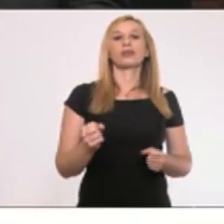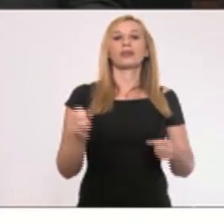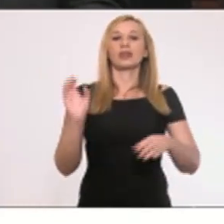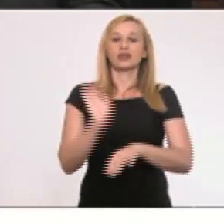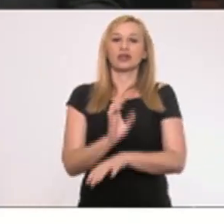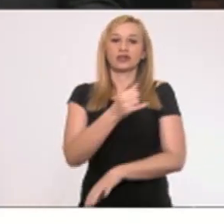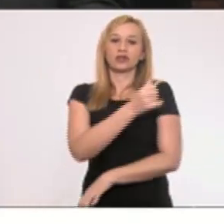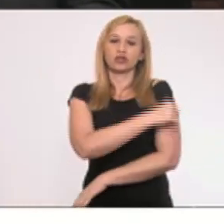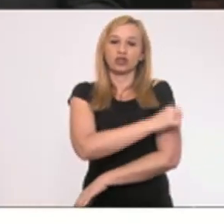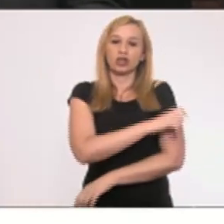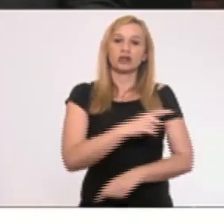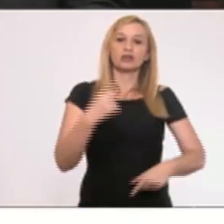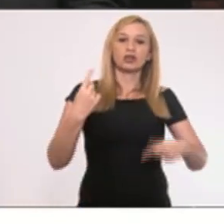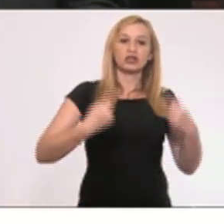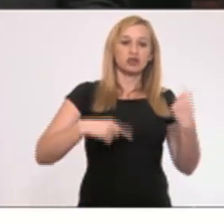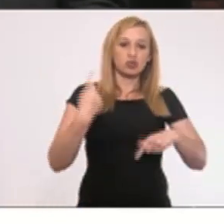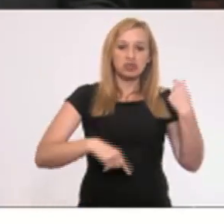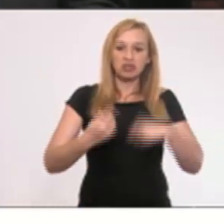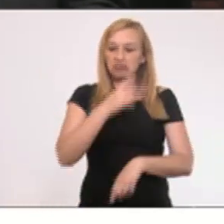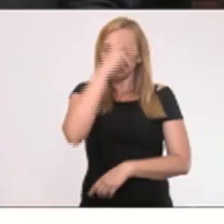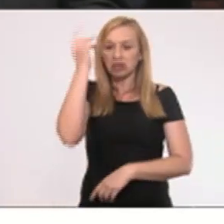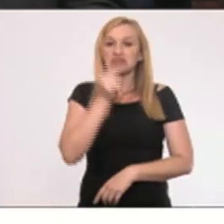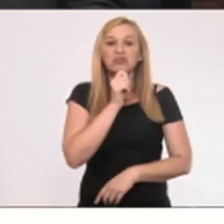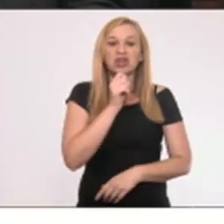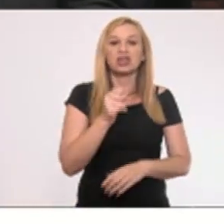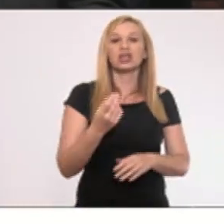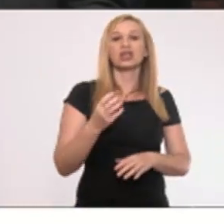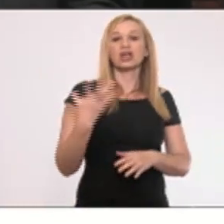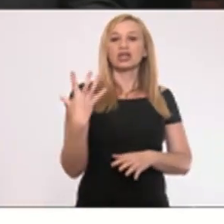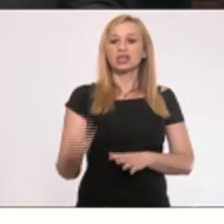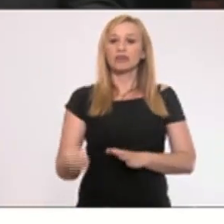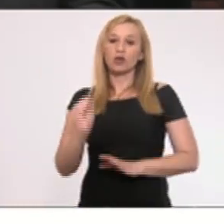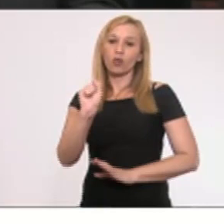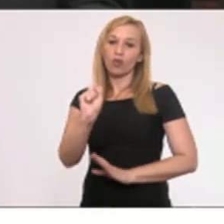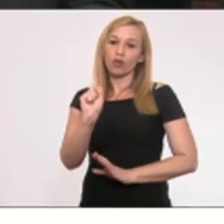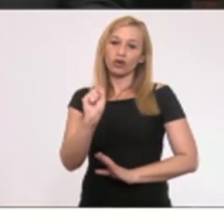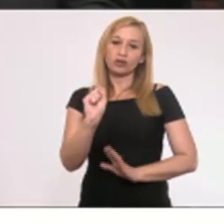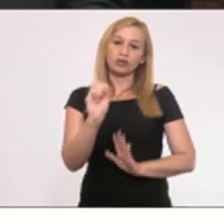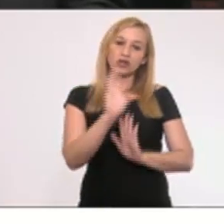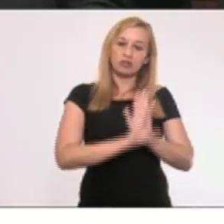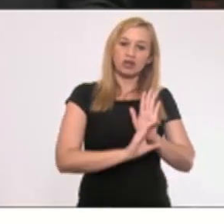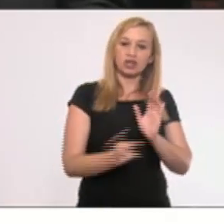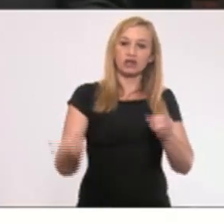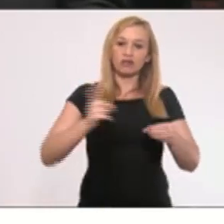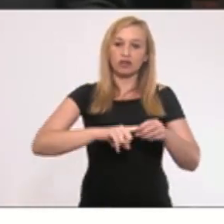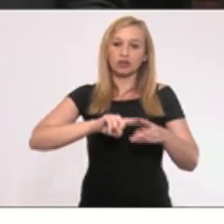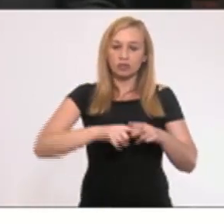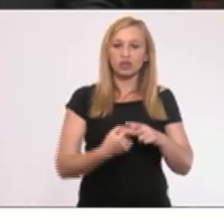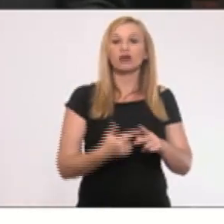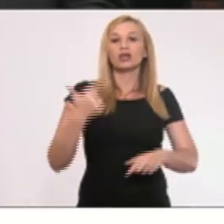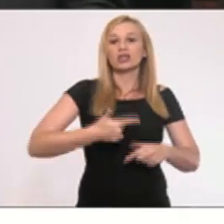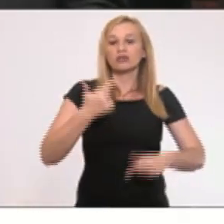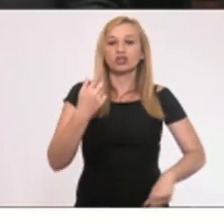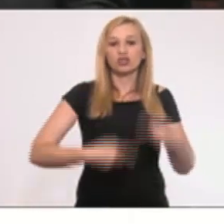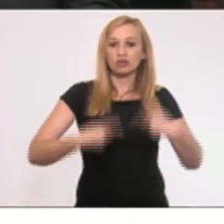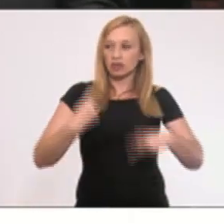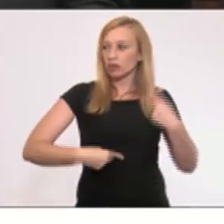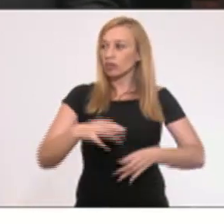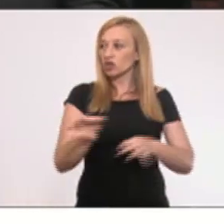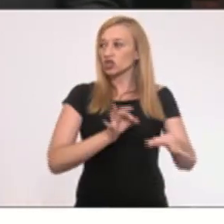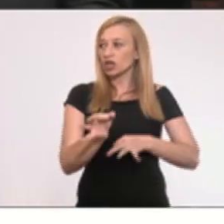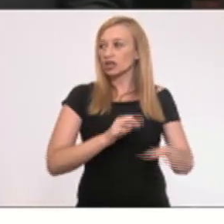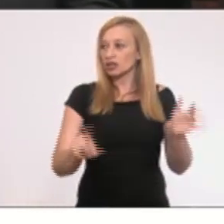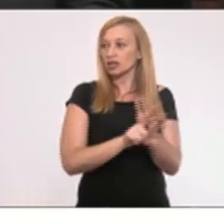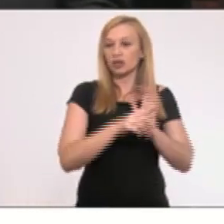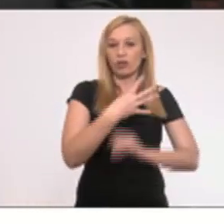não havendo que queira discutir, encerra a discussão, a presente proposta recebeu 8 emendas e retorna às comissões. Em segunda discussão, projeto de